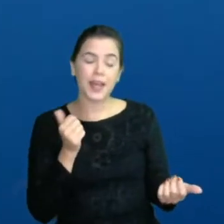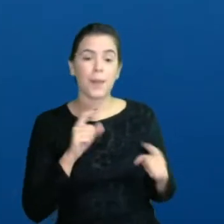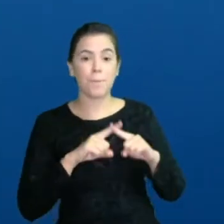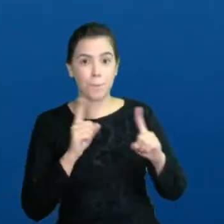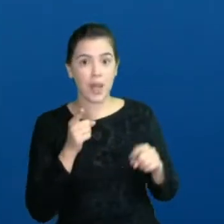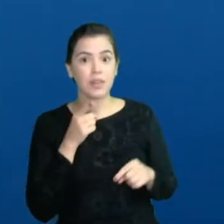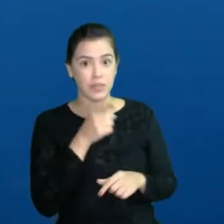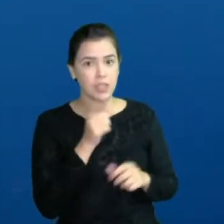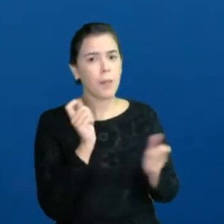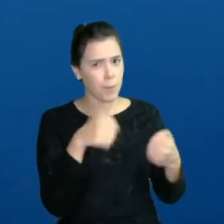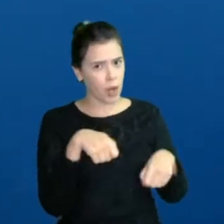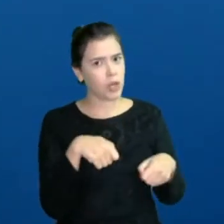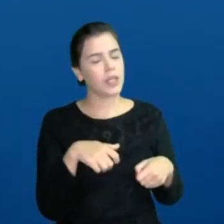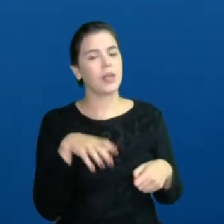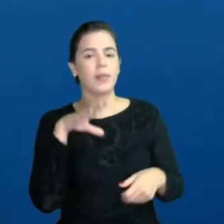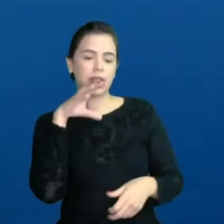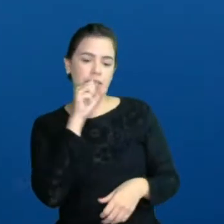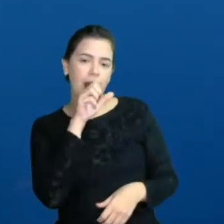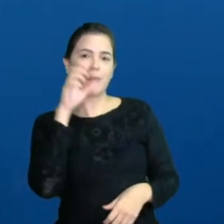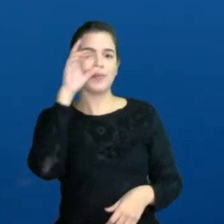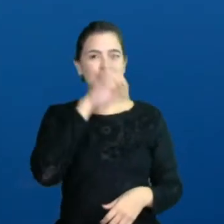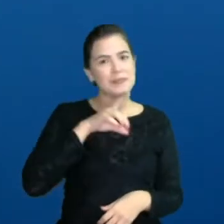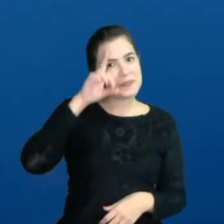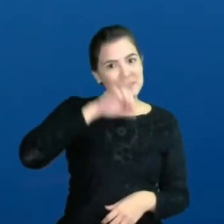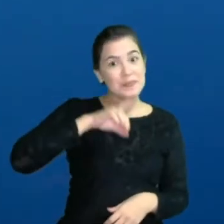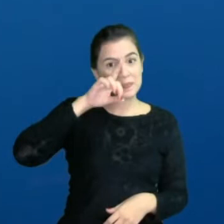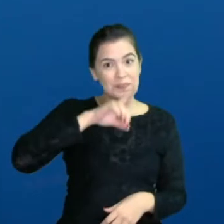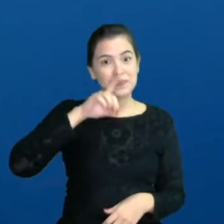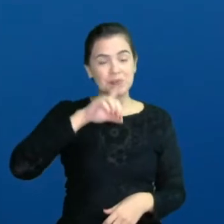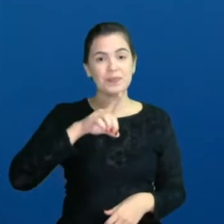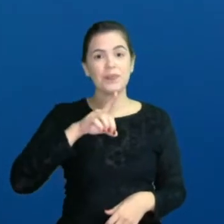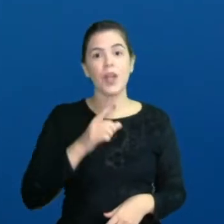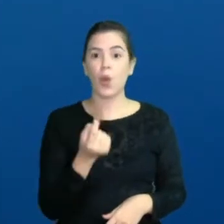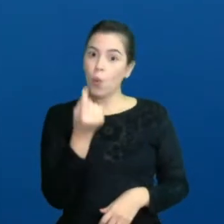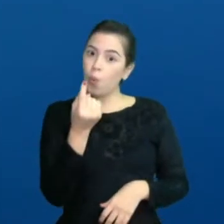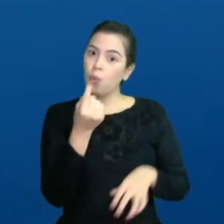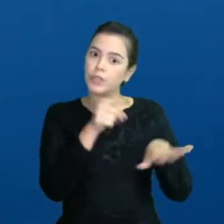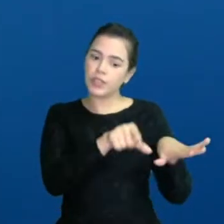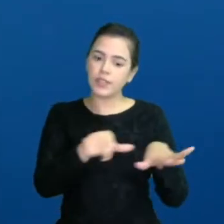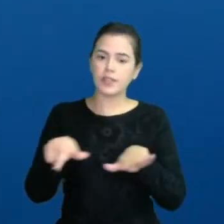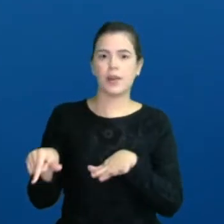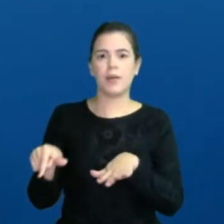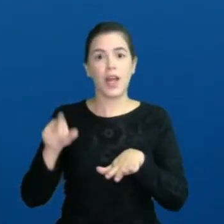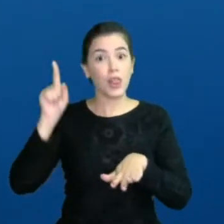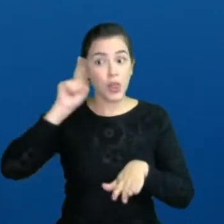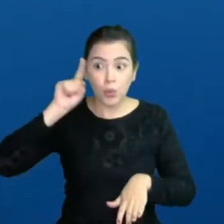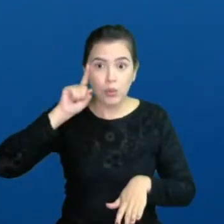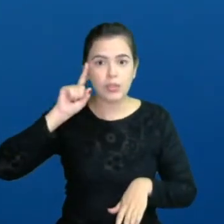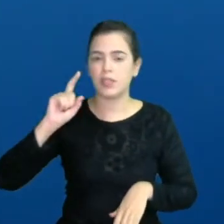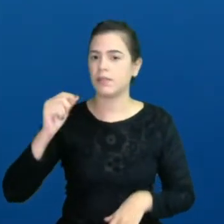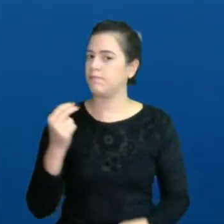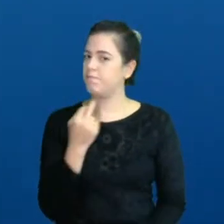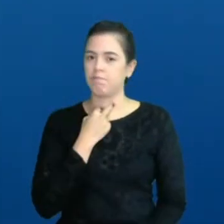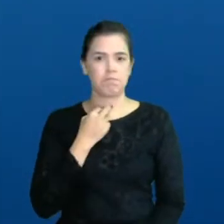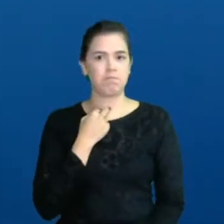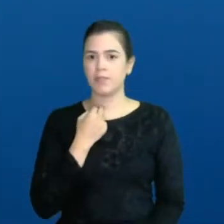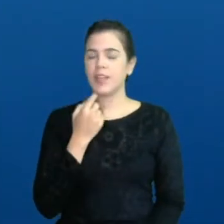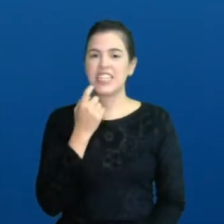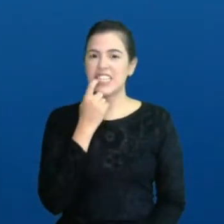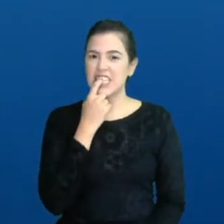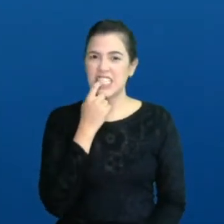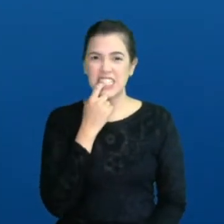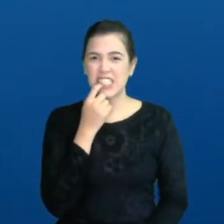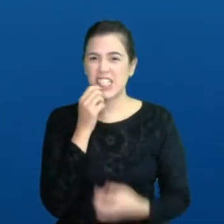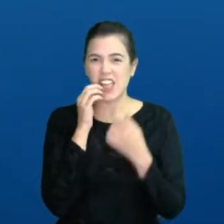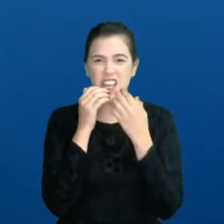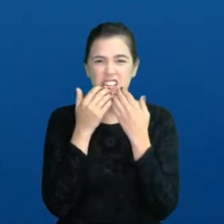comer sim, mas um final de semana, um dia na semana, mas todo dia não pode, tá? Senão vai estragar os